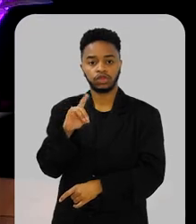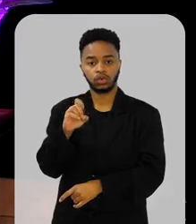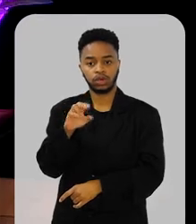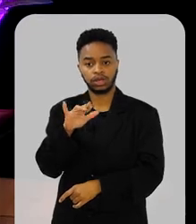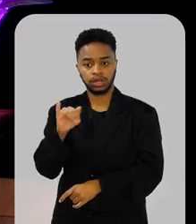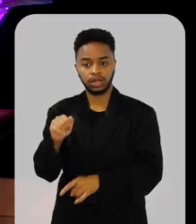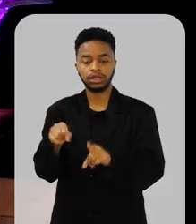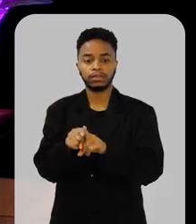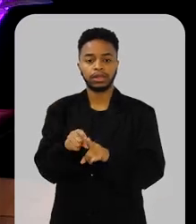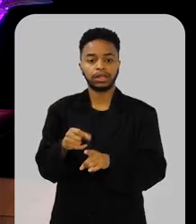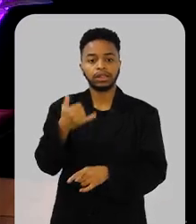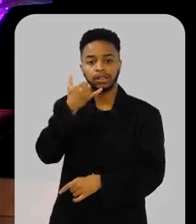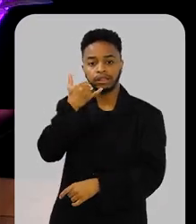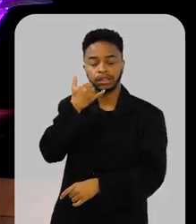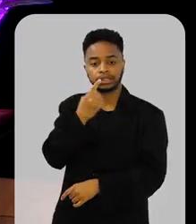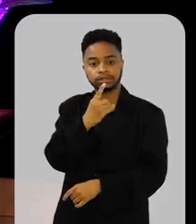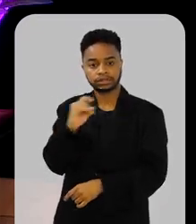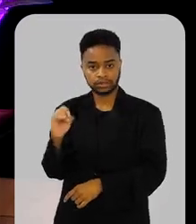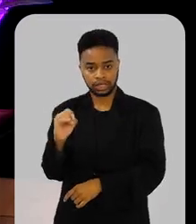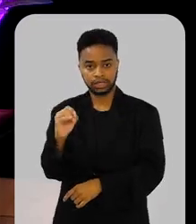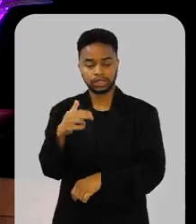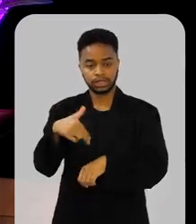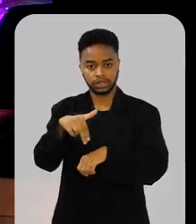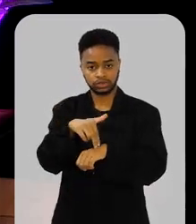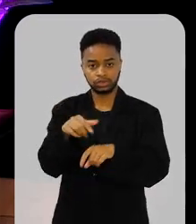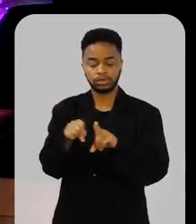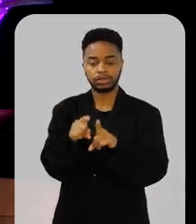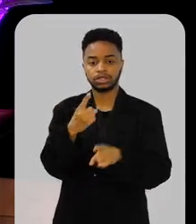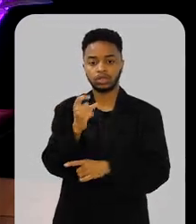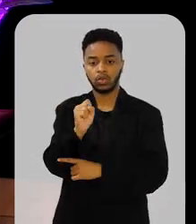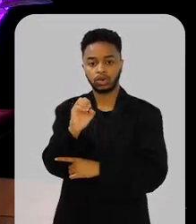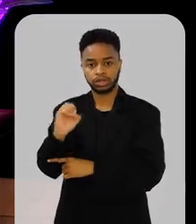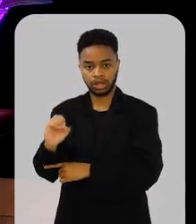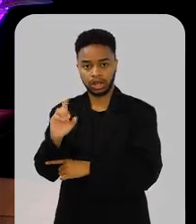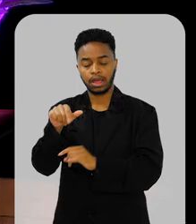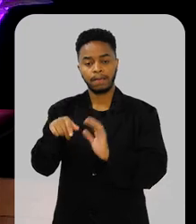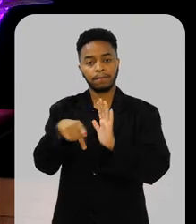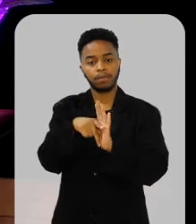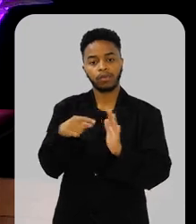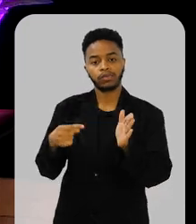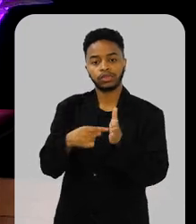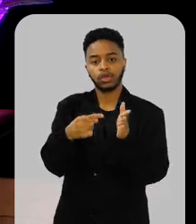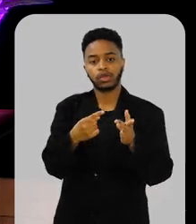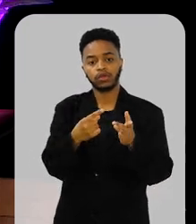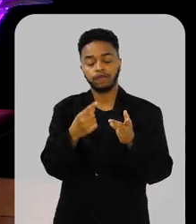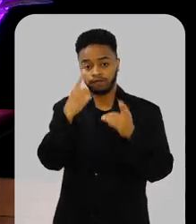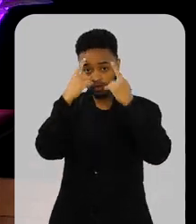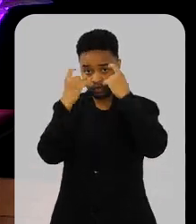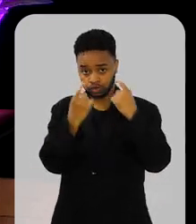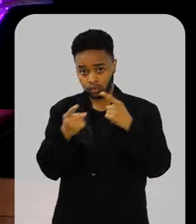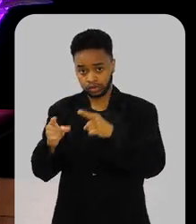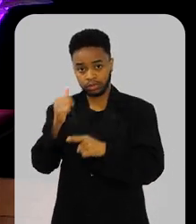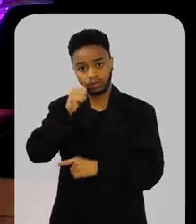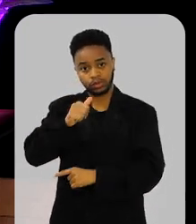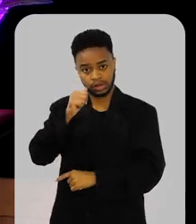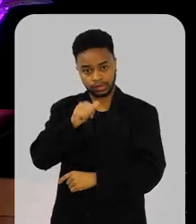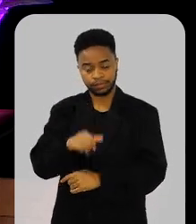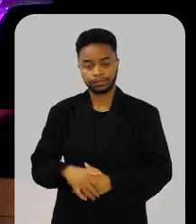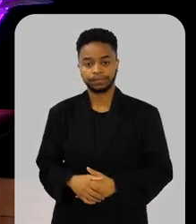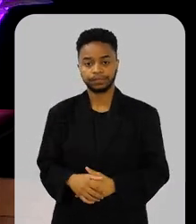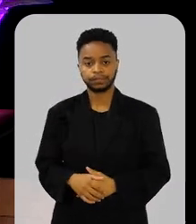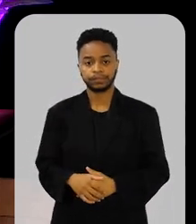O Disque 100, nacional. Disque 180, que é o telefone de denúncia contra a violência às